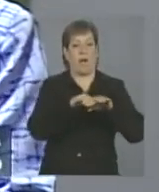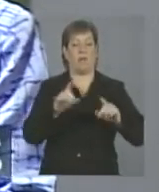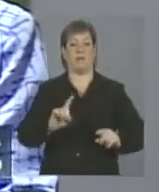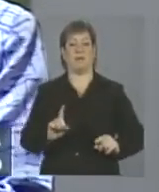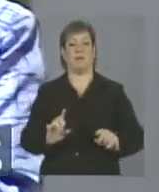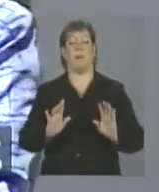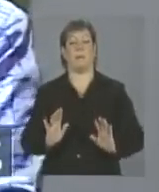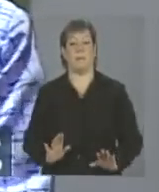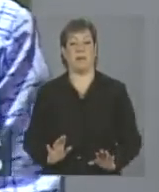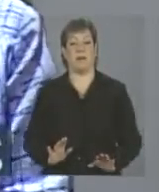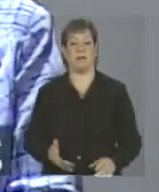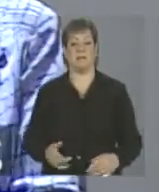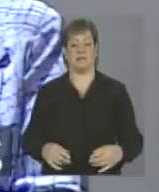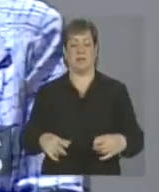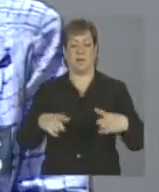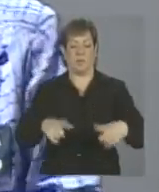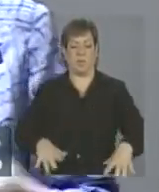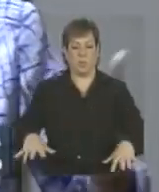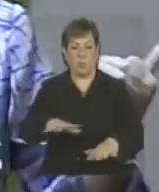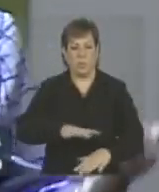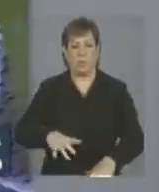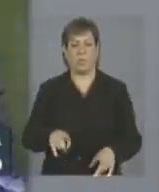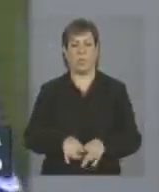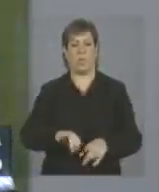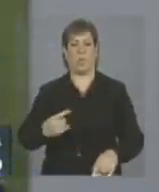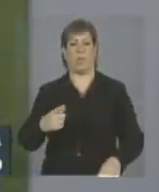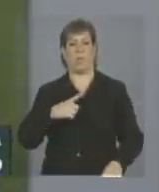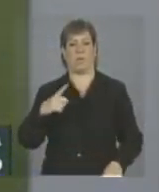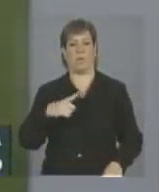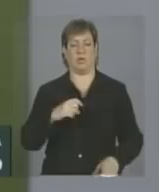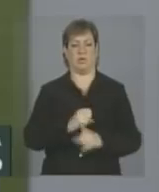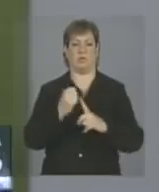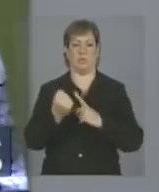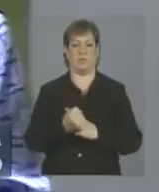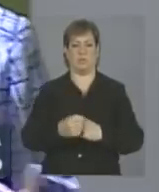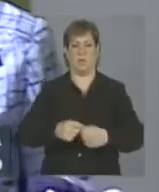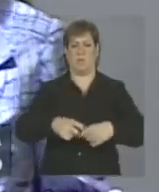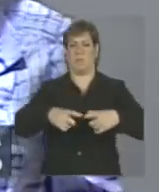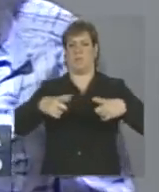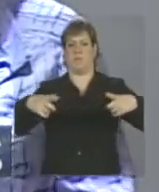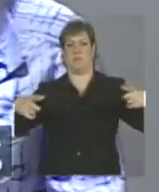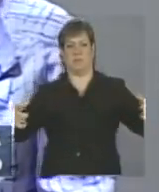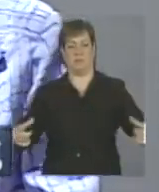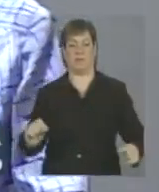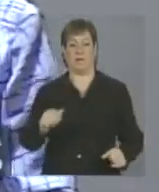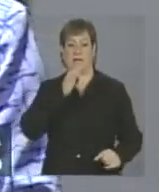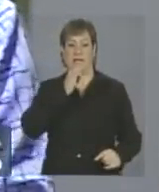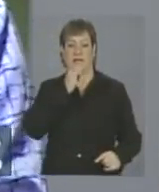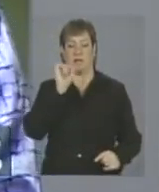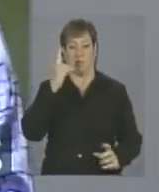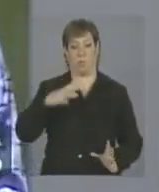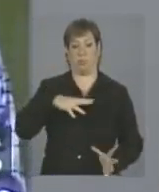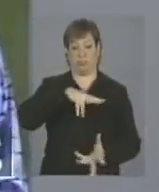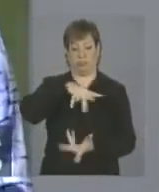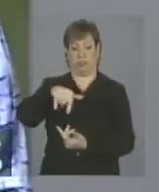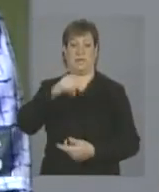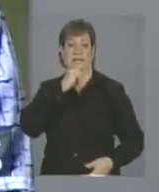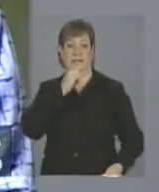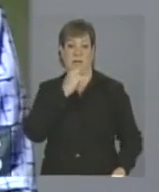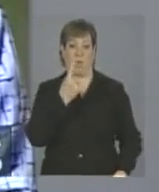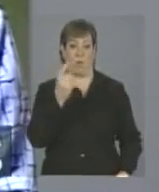diferenças sociais nem territoriais, mas numa ampliação, no mundo em que, por exemplo,